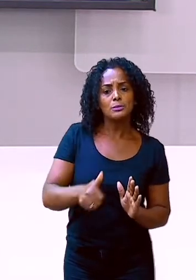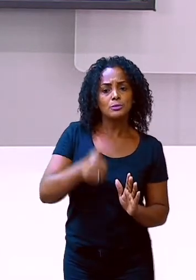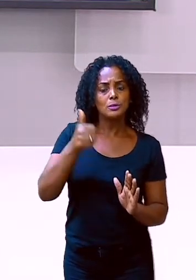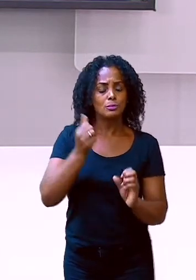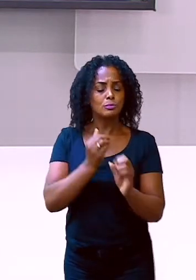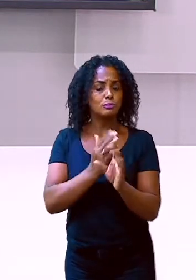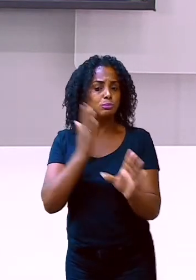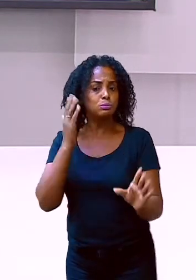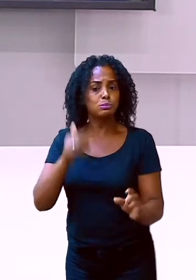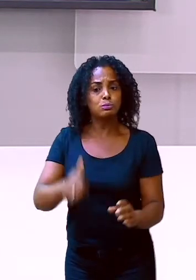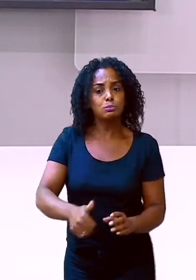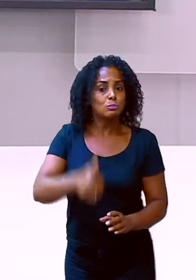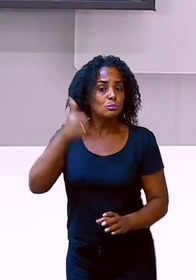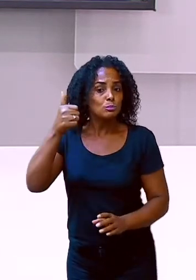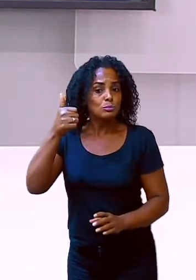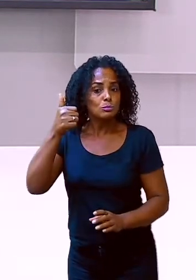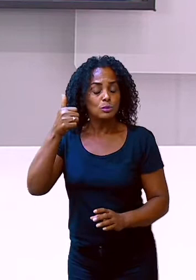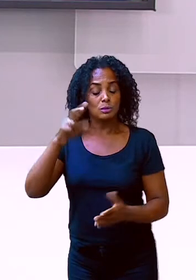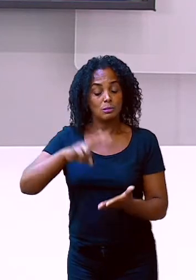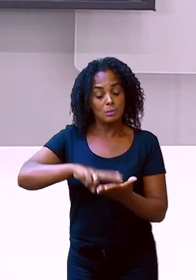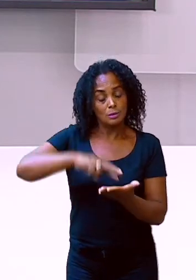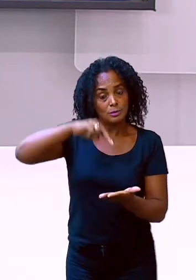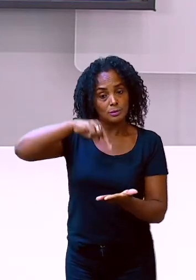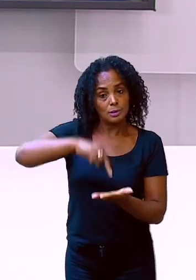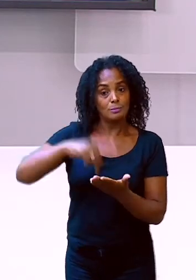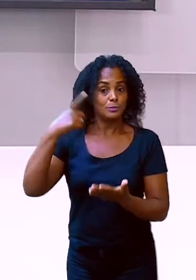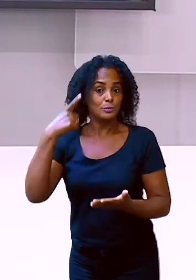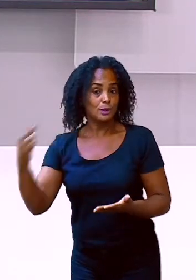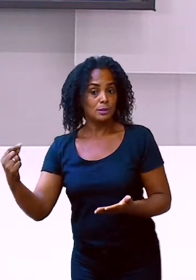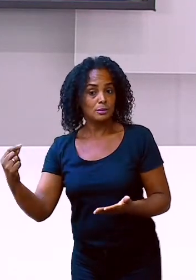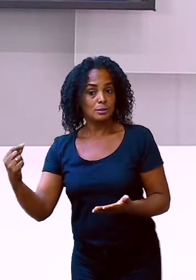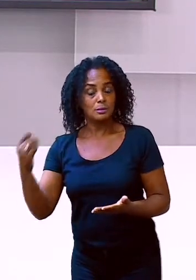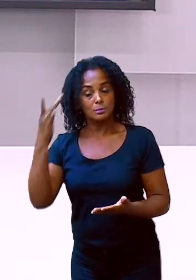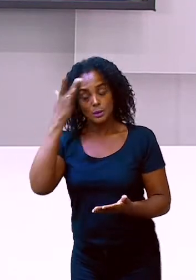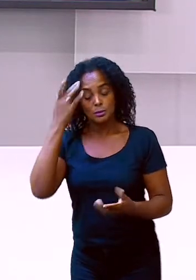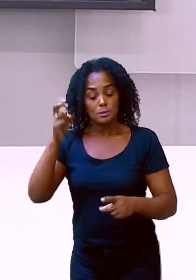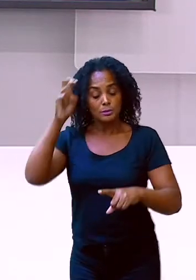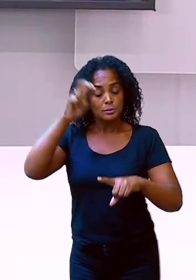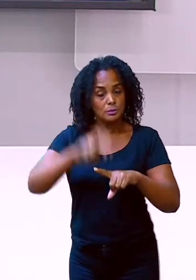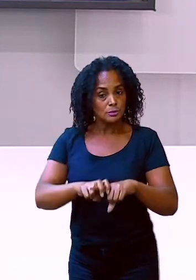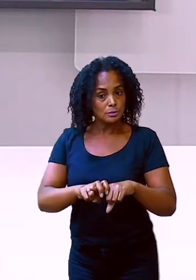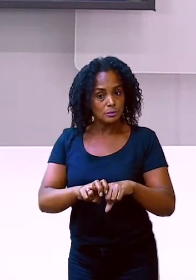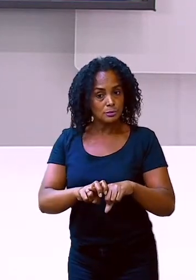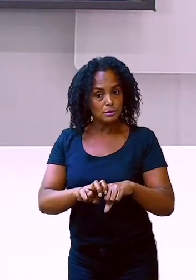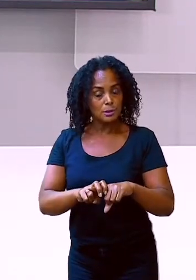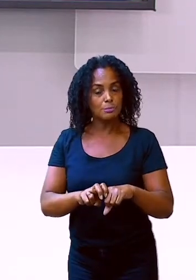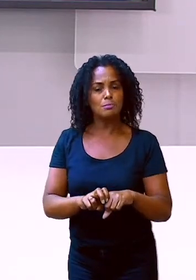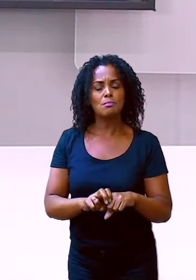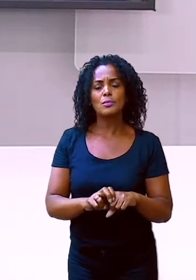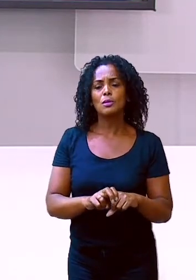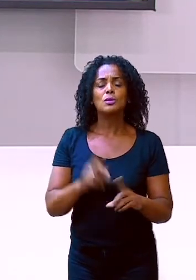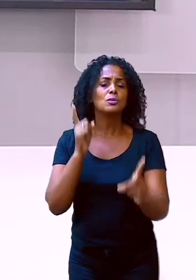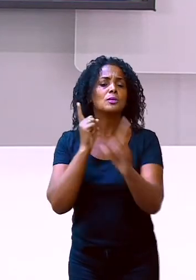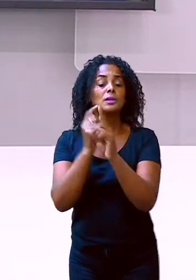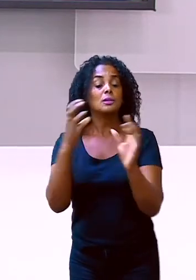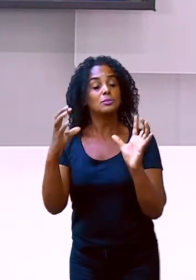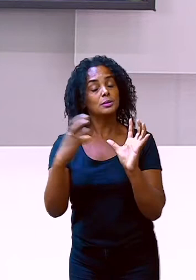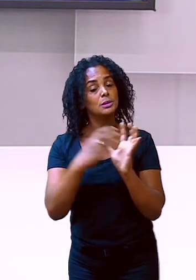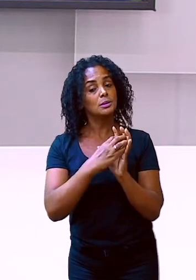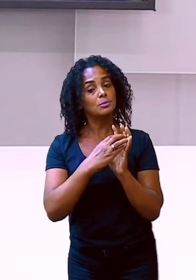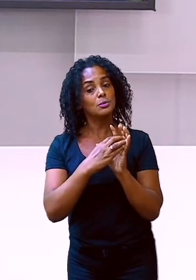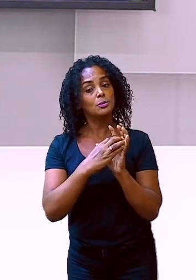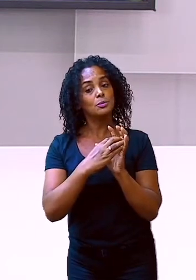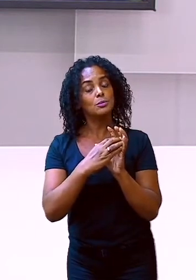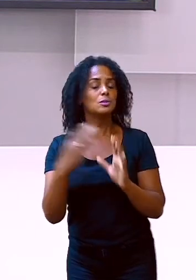e dar o lugar para essa pessoa. Nós encontramos também esses símbolos no banco,